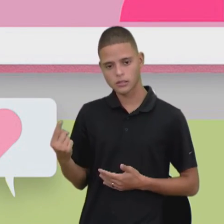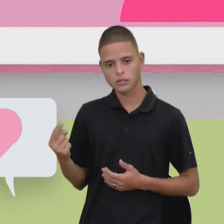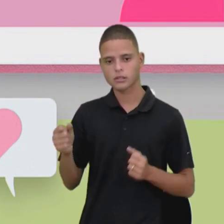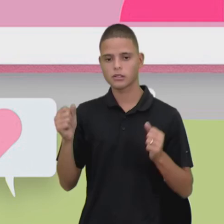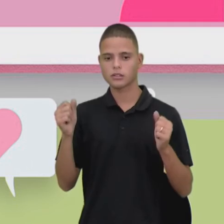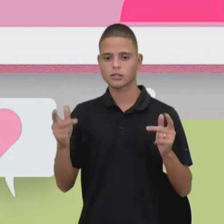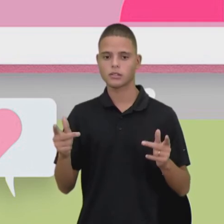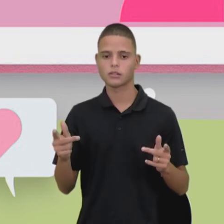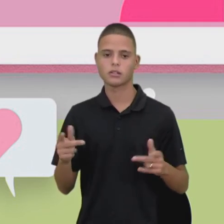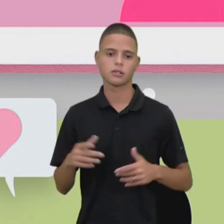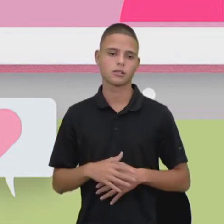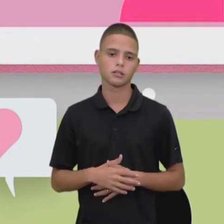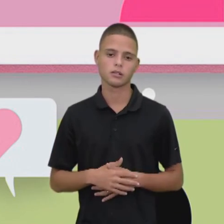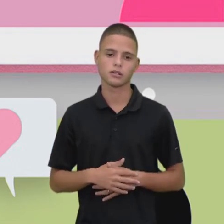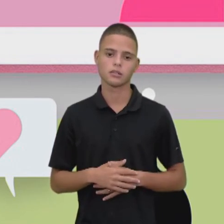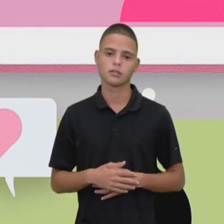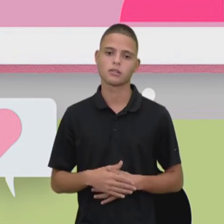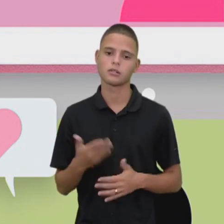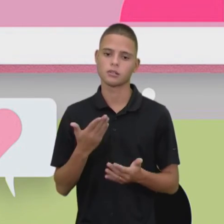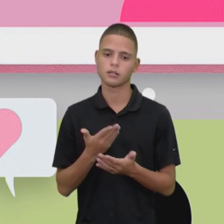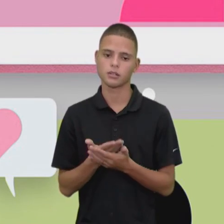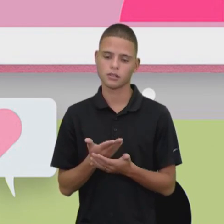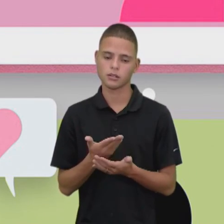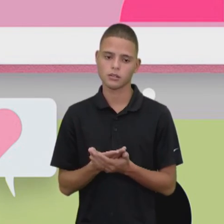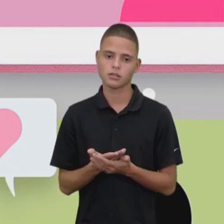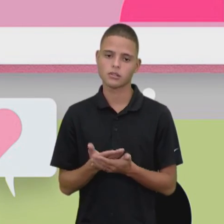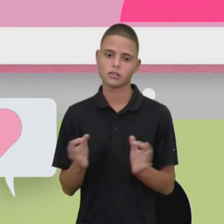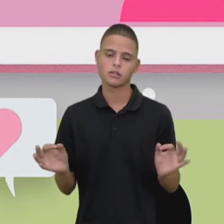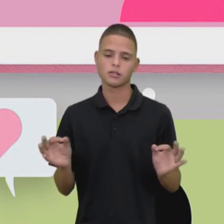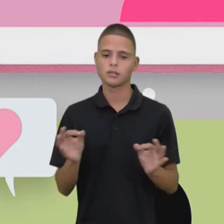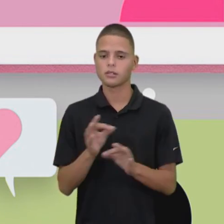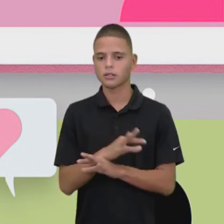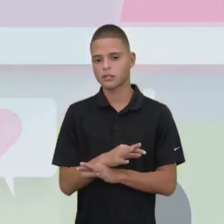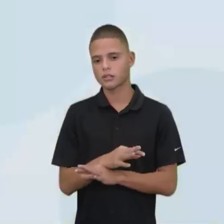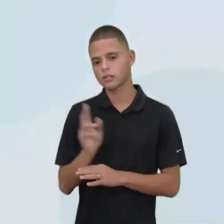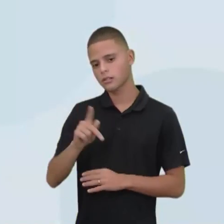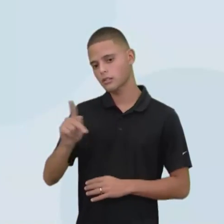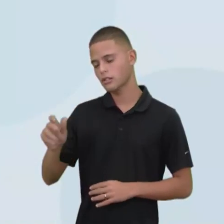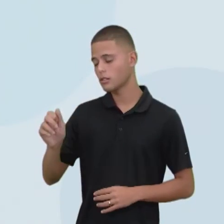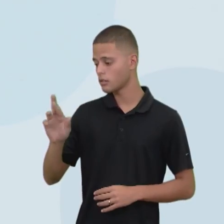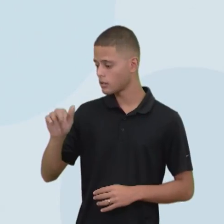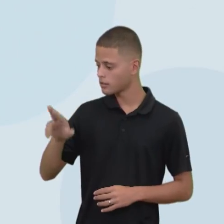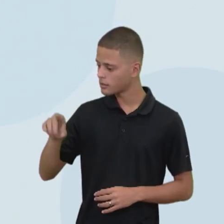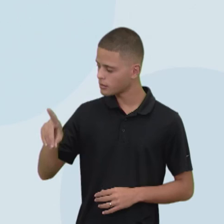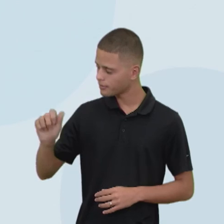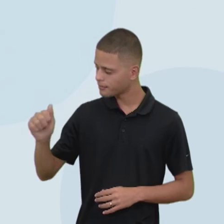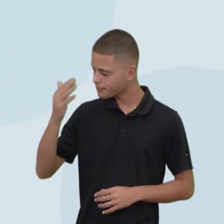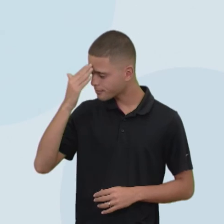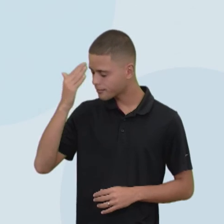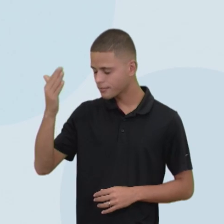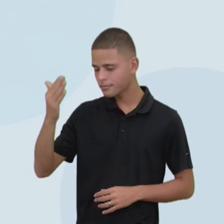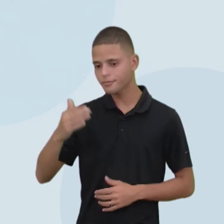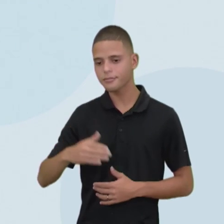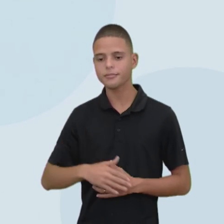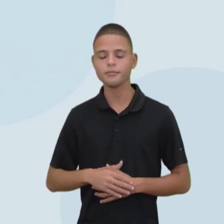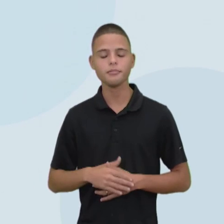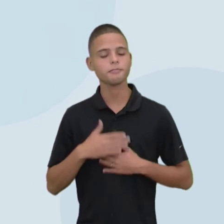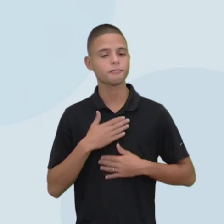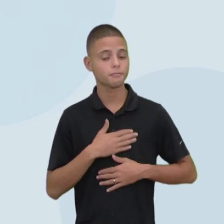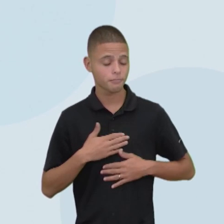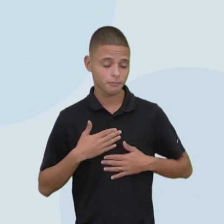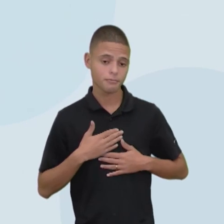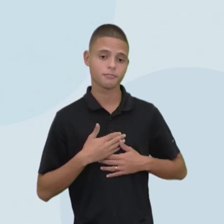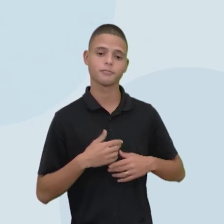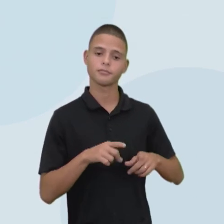assíncrona, tá certo, turma? Bom, chegamos ao momento, então, do final da nossa aula. Pro Fernanda, muito obrigado pela sua participação. Eu que agradeço,